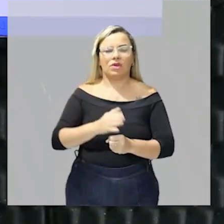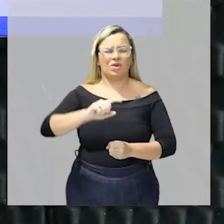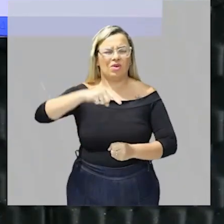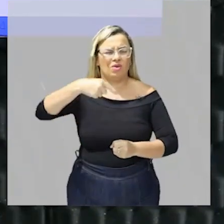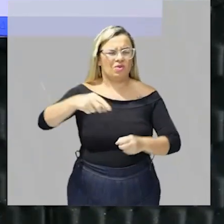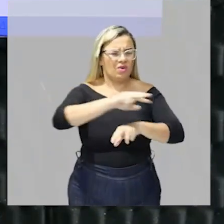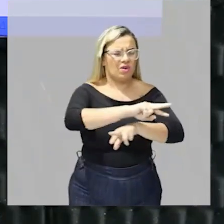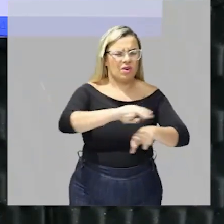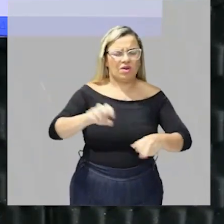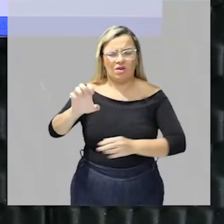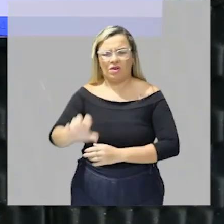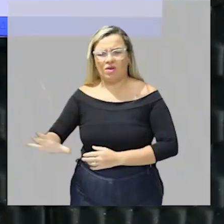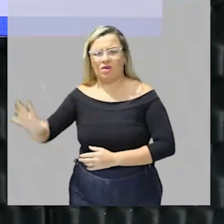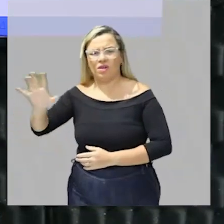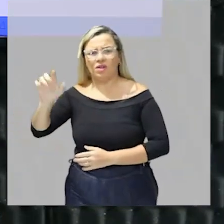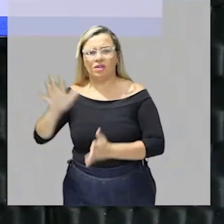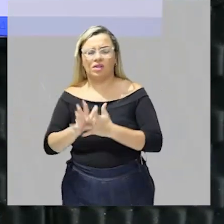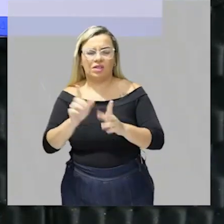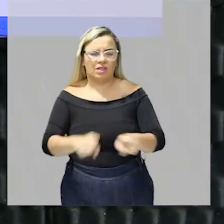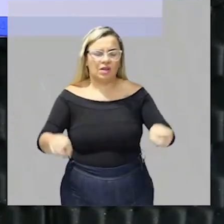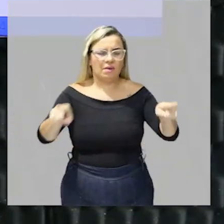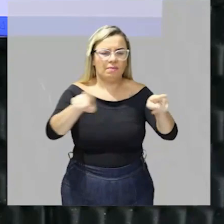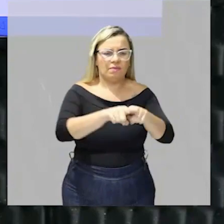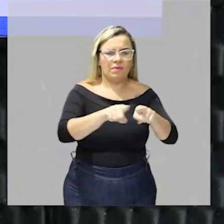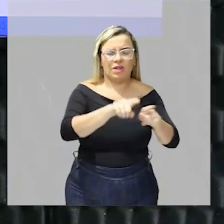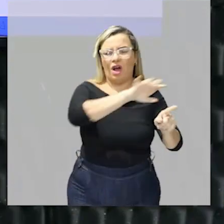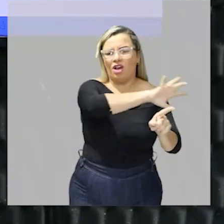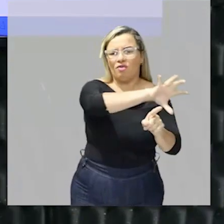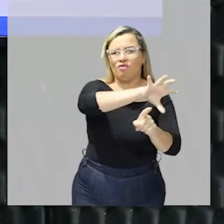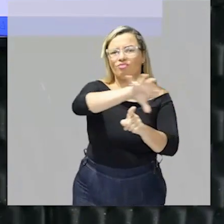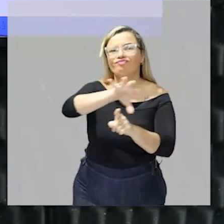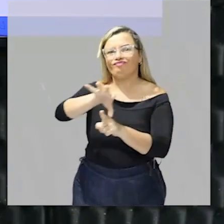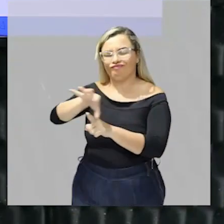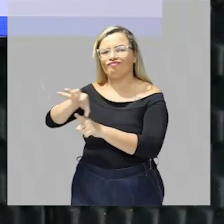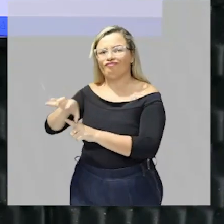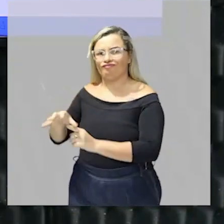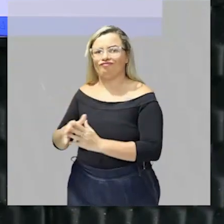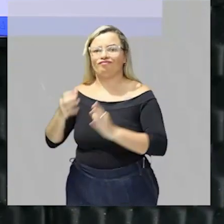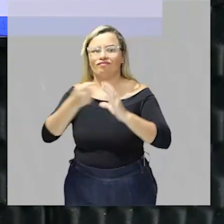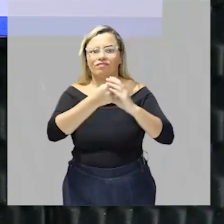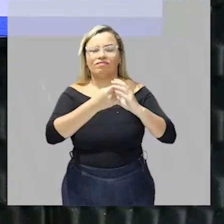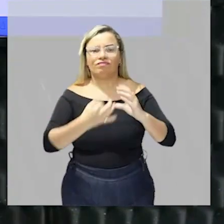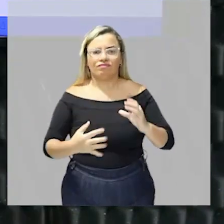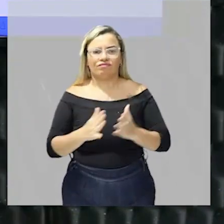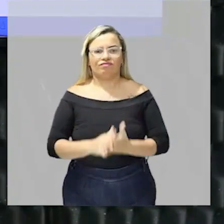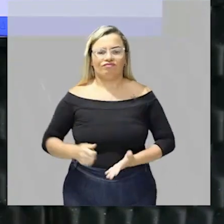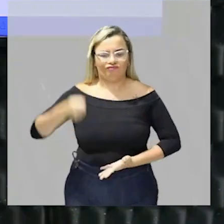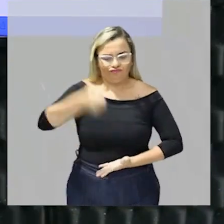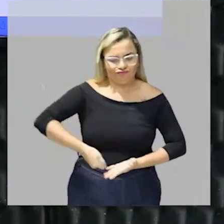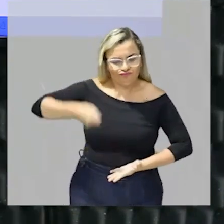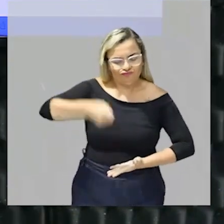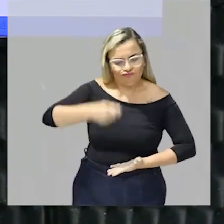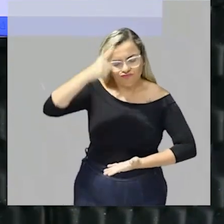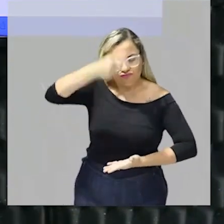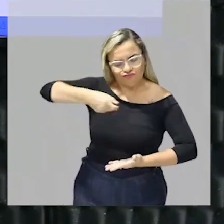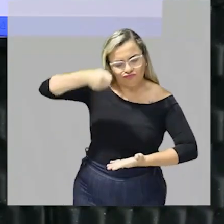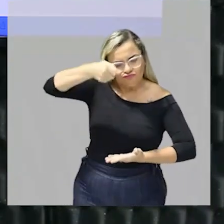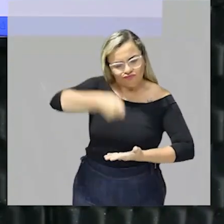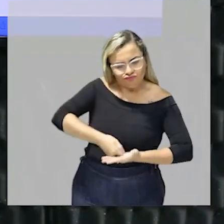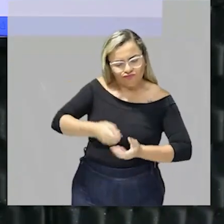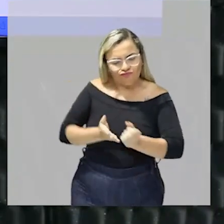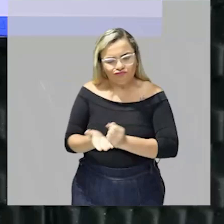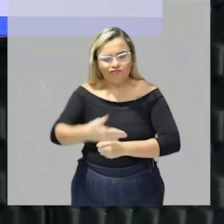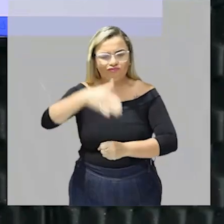da Europa, eles acabam também absorvendo características totalitárias, características